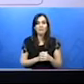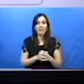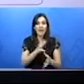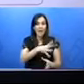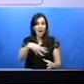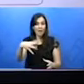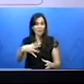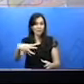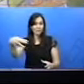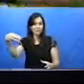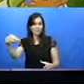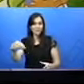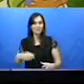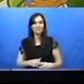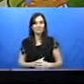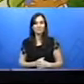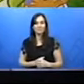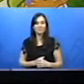Água-viva.